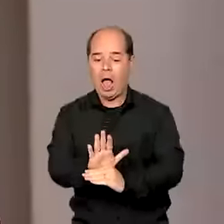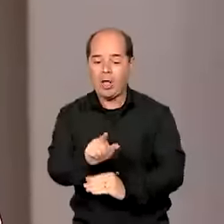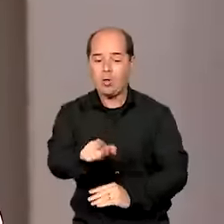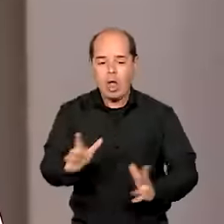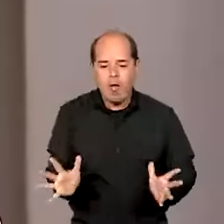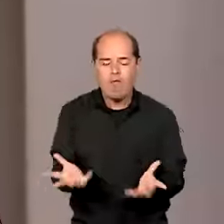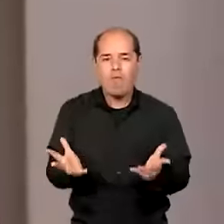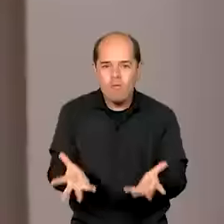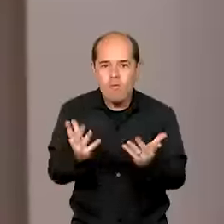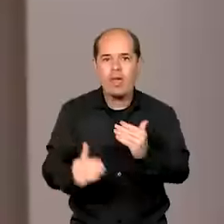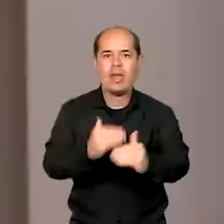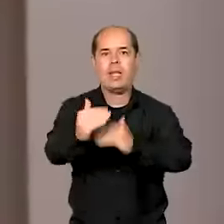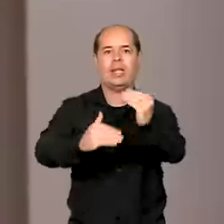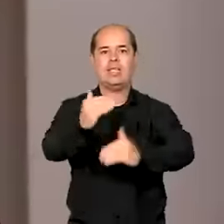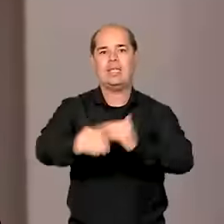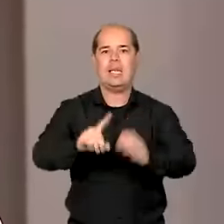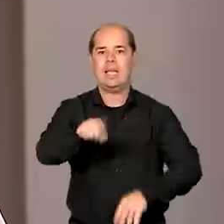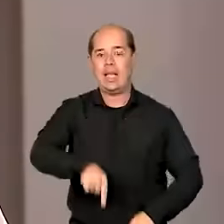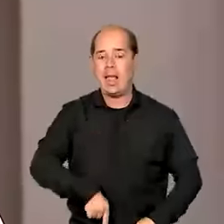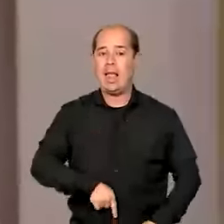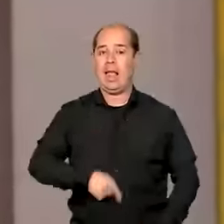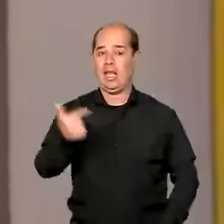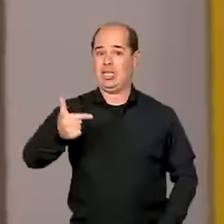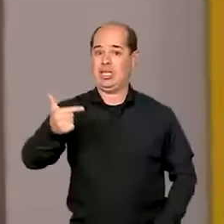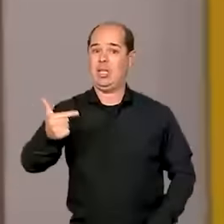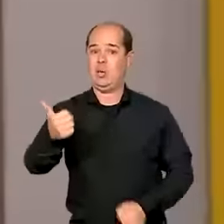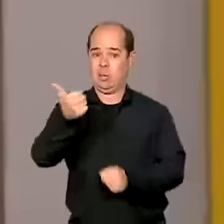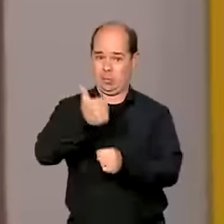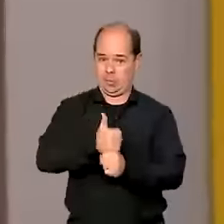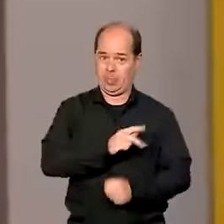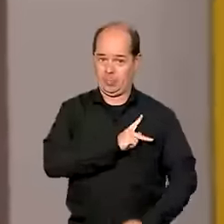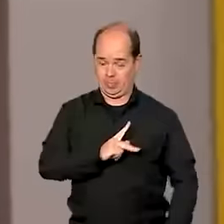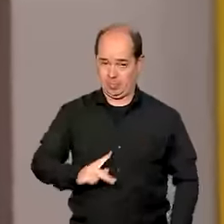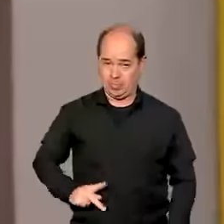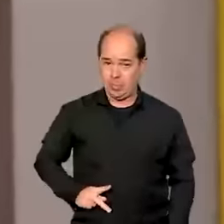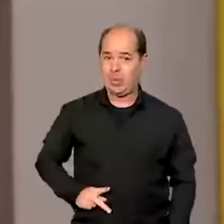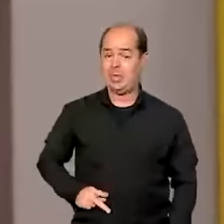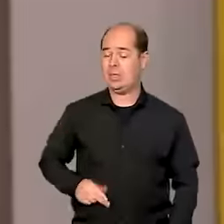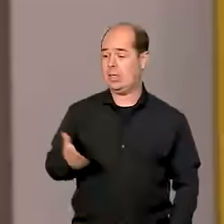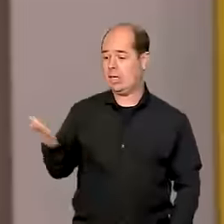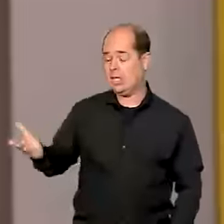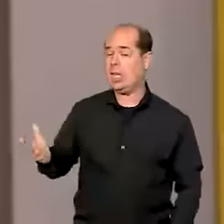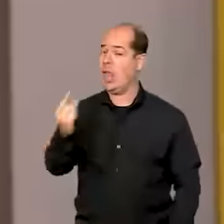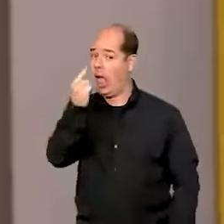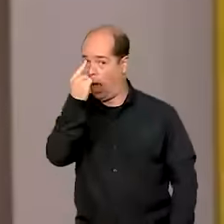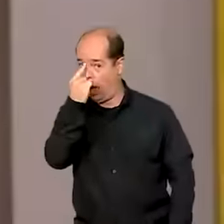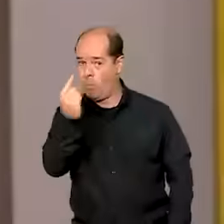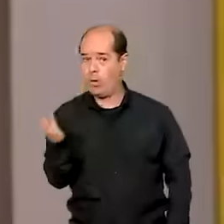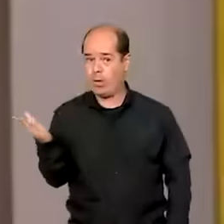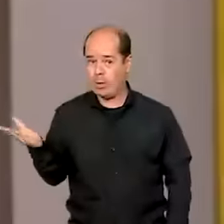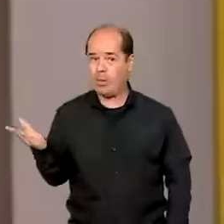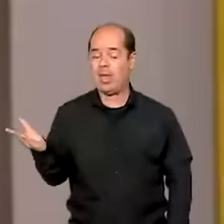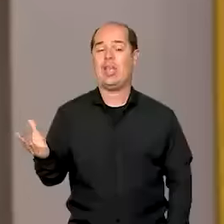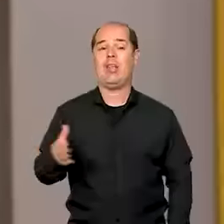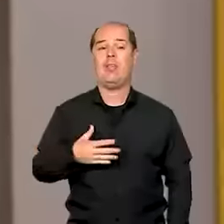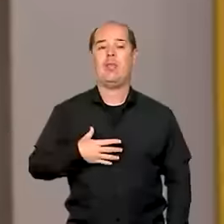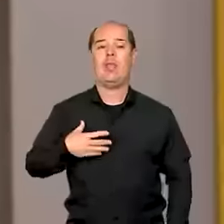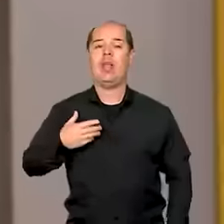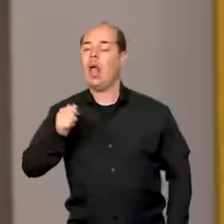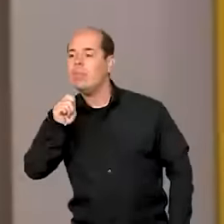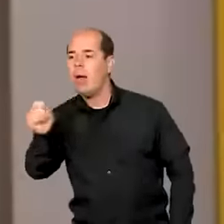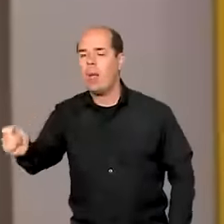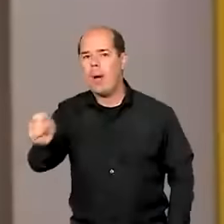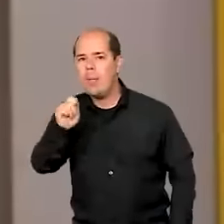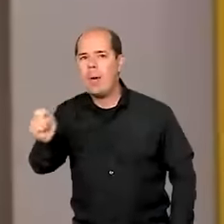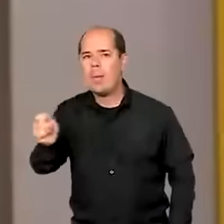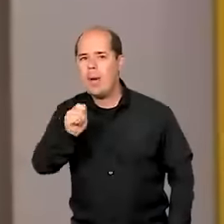vice-presidente e Ministro do desenvolvimento indústria Comércio e Serviços Geraldo alim ao programa A Voz do Brasil produzido